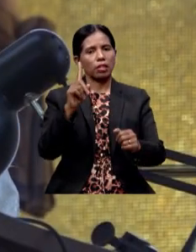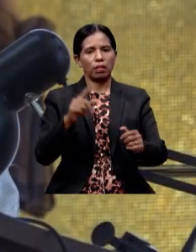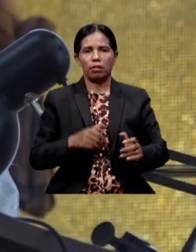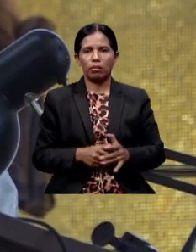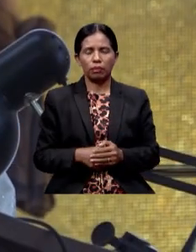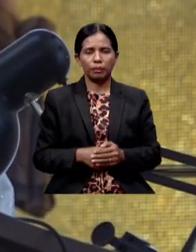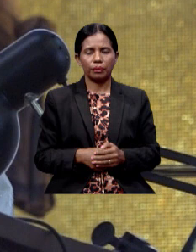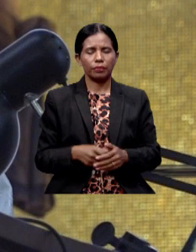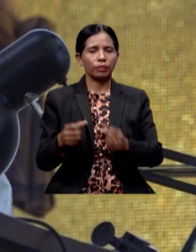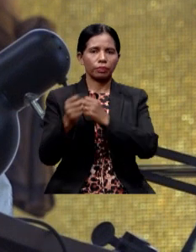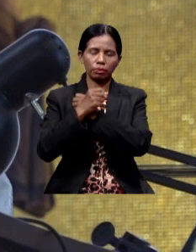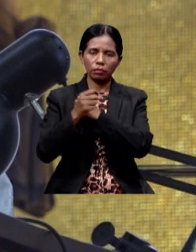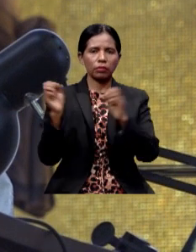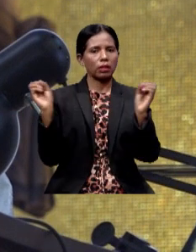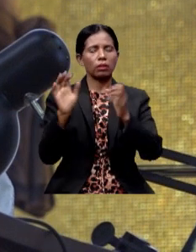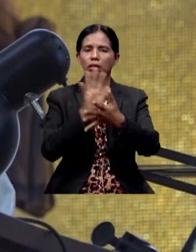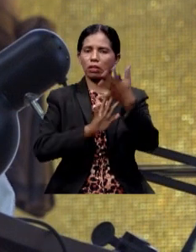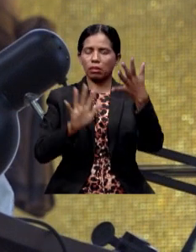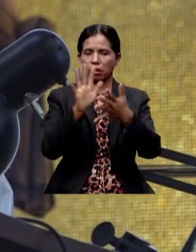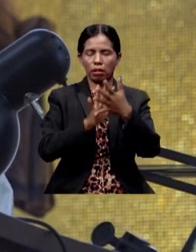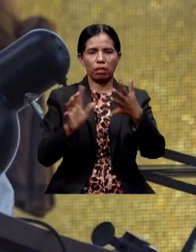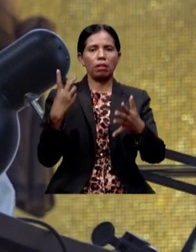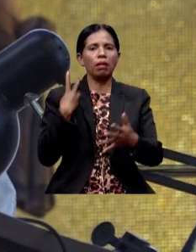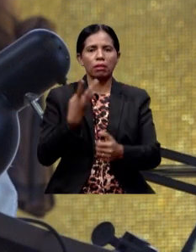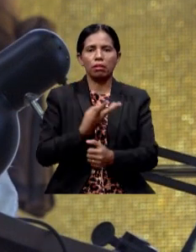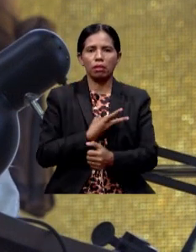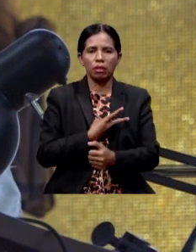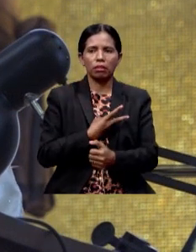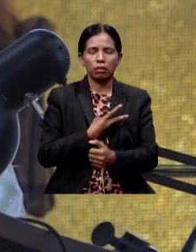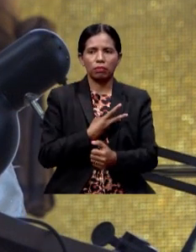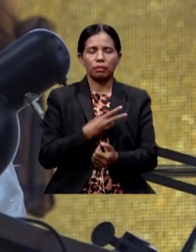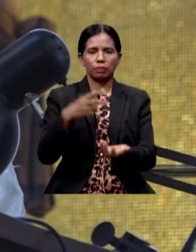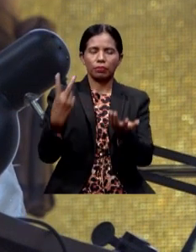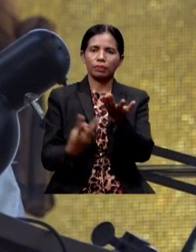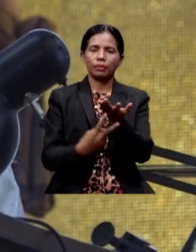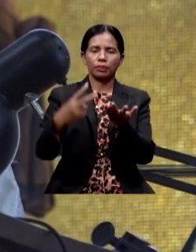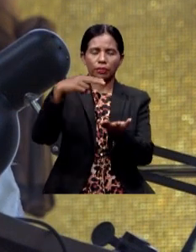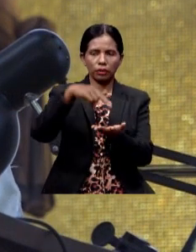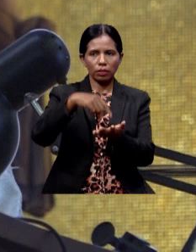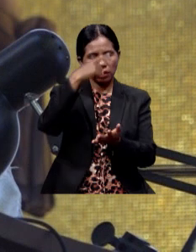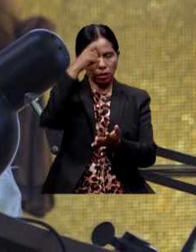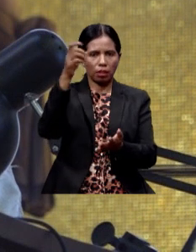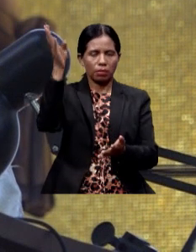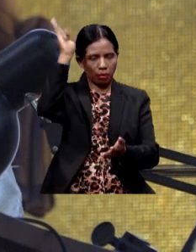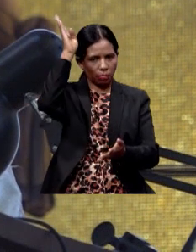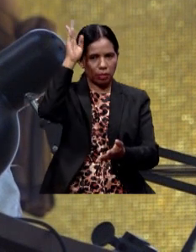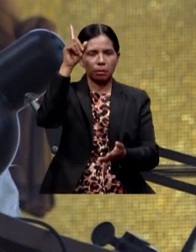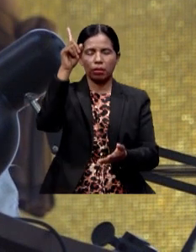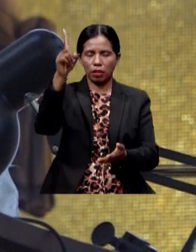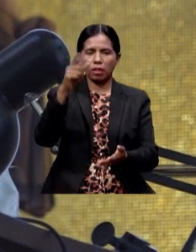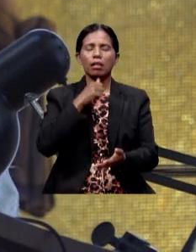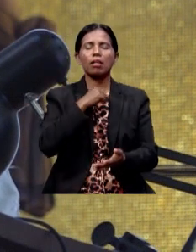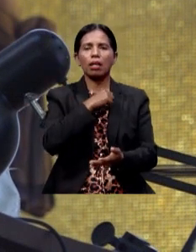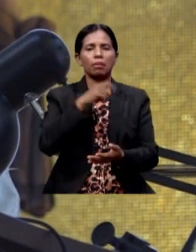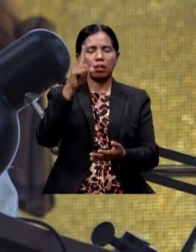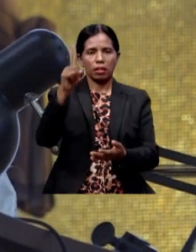Páscoa, Laos festa, nebe ita, hari, tamba bispo ida, padre ida, comissão ida,